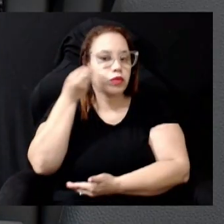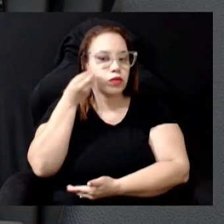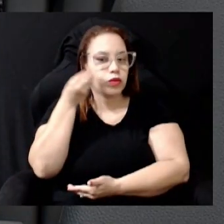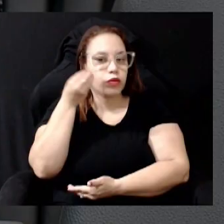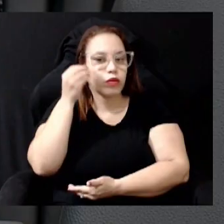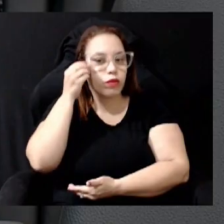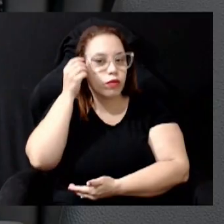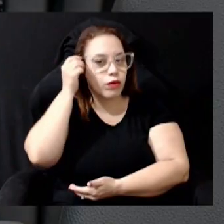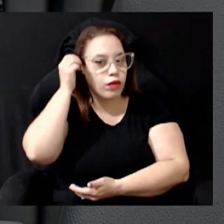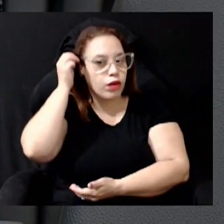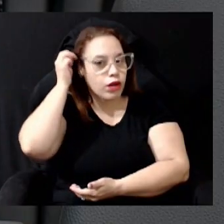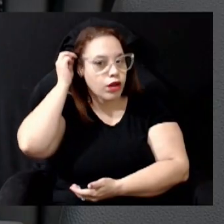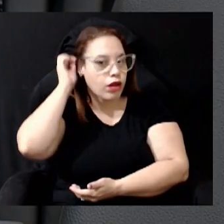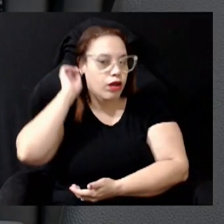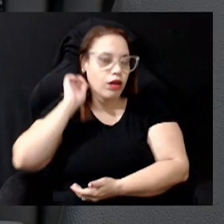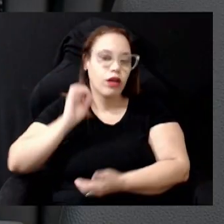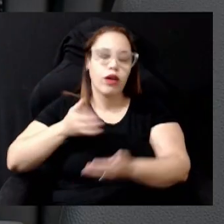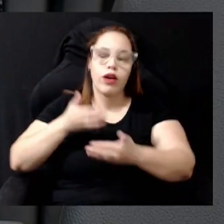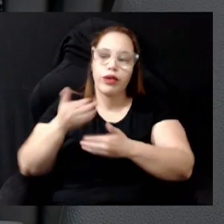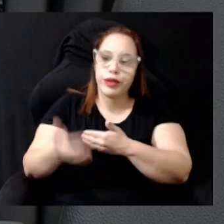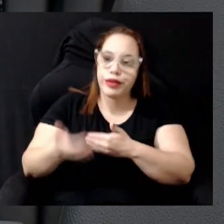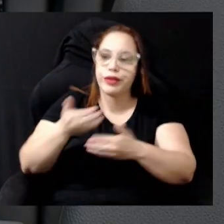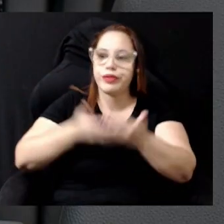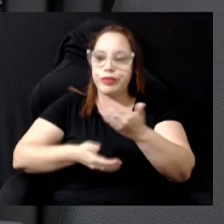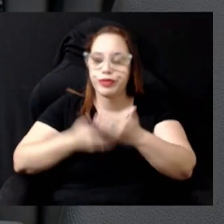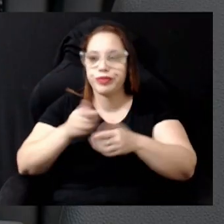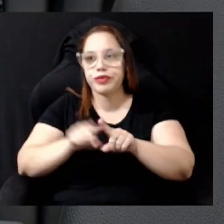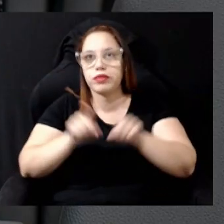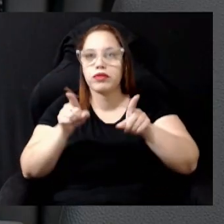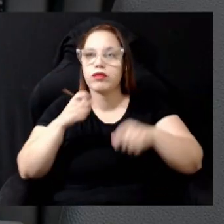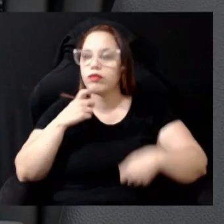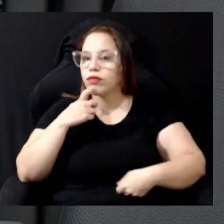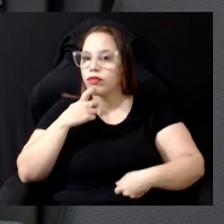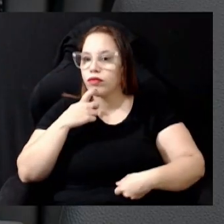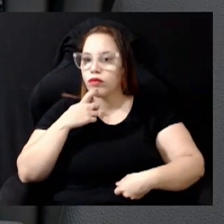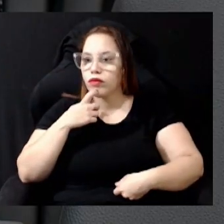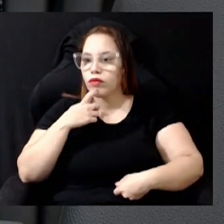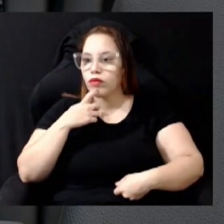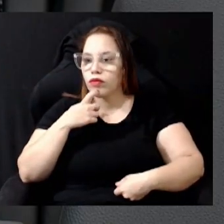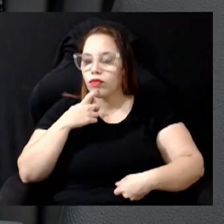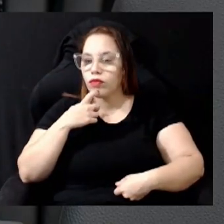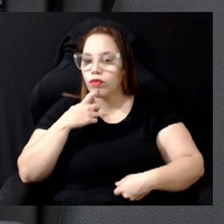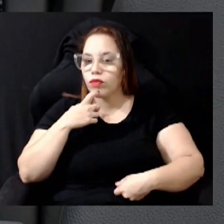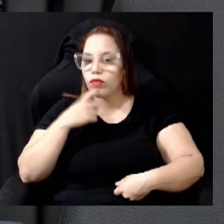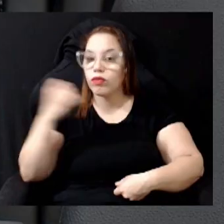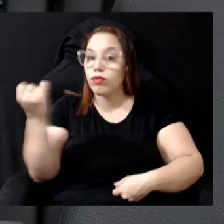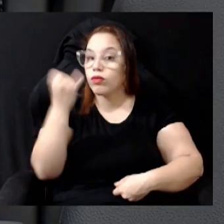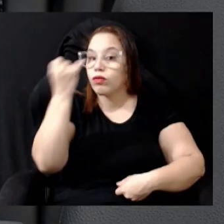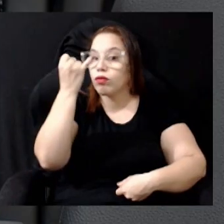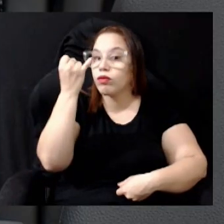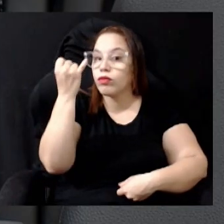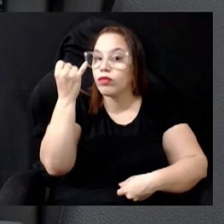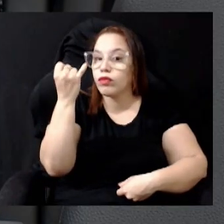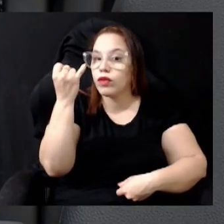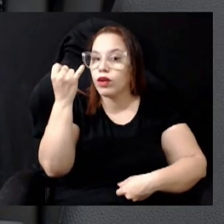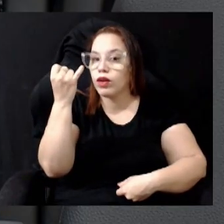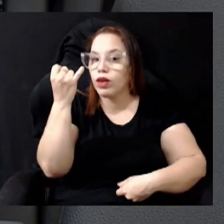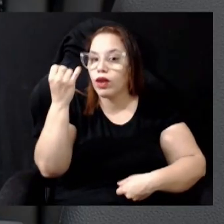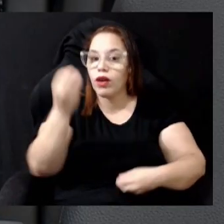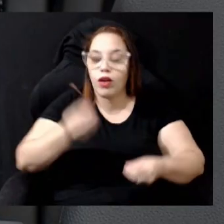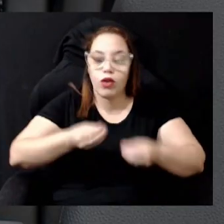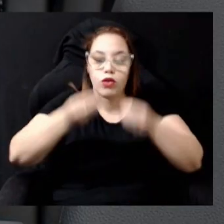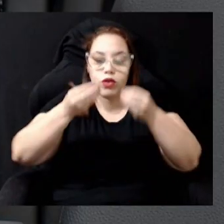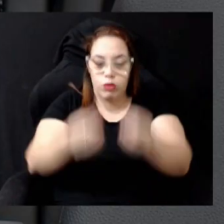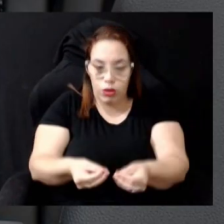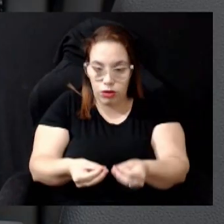essas articulações, mas é fundamental que haja essa disponibilidade, de